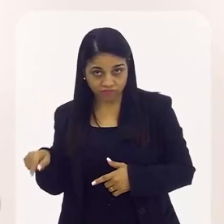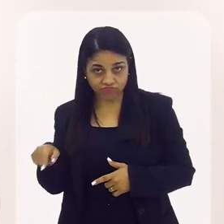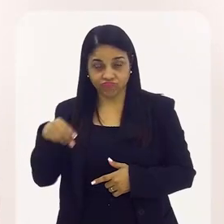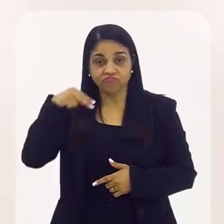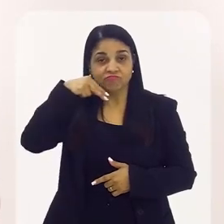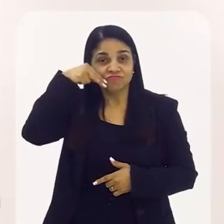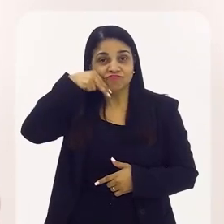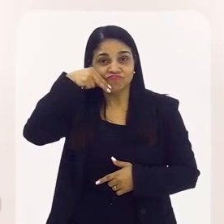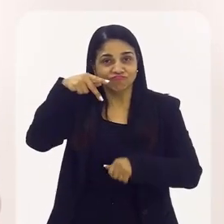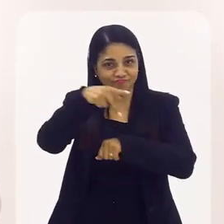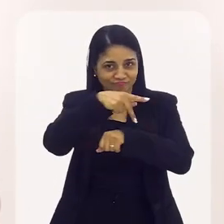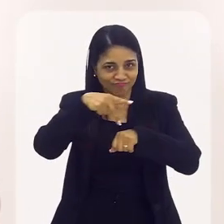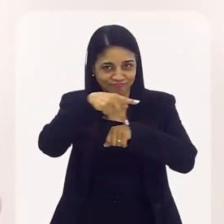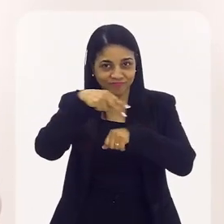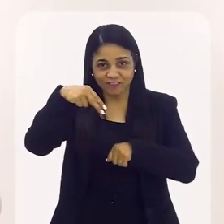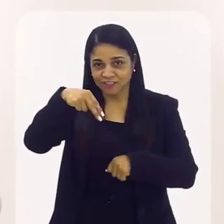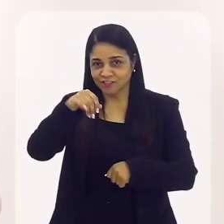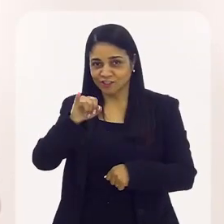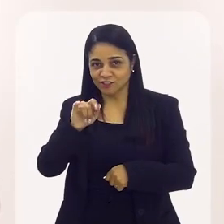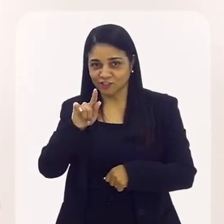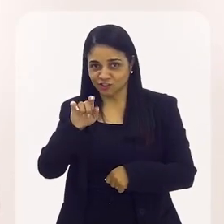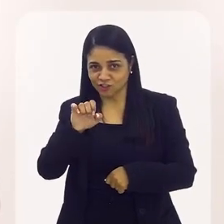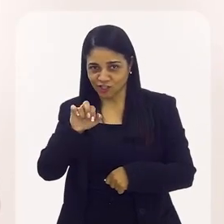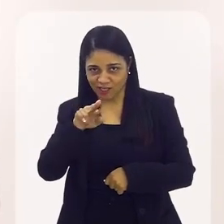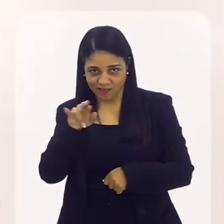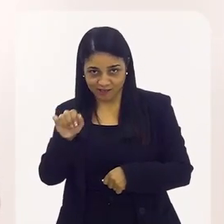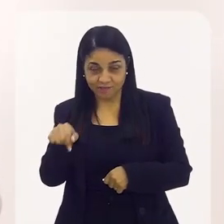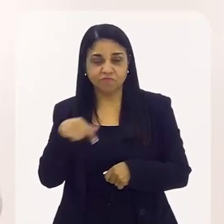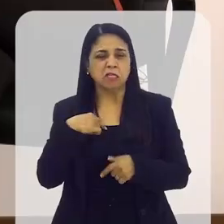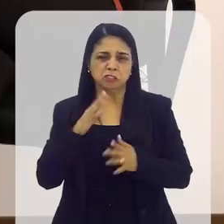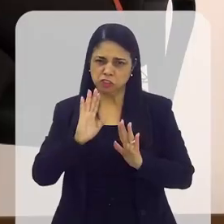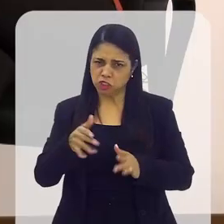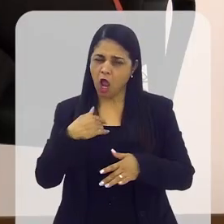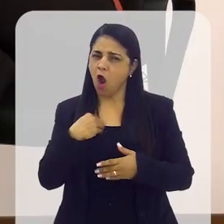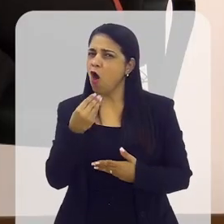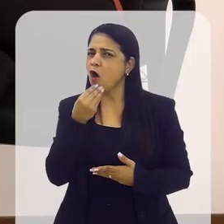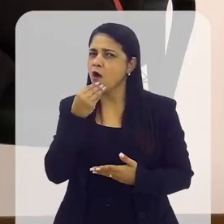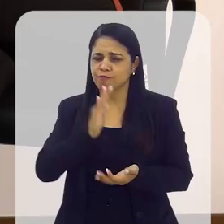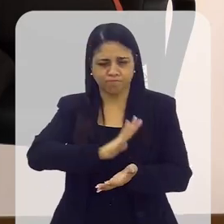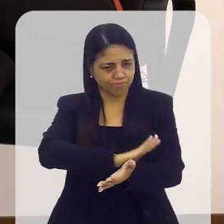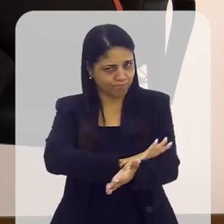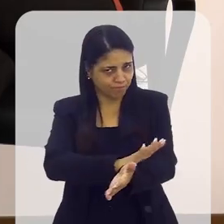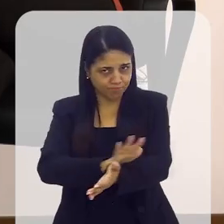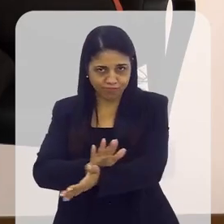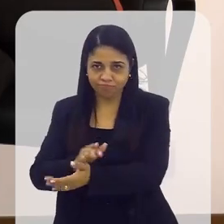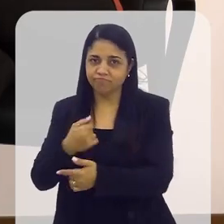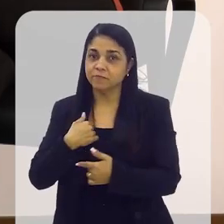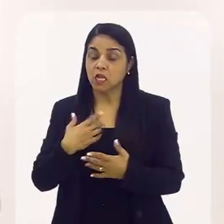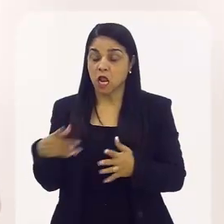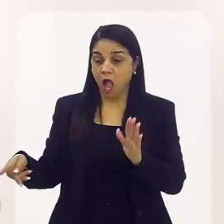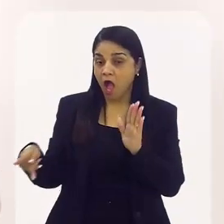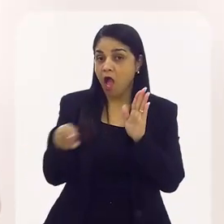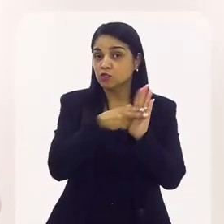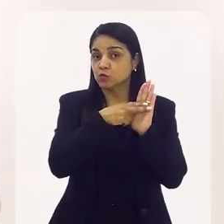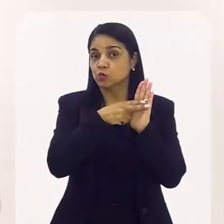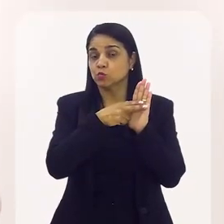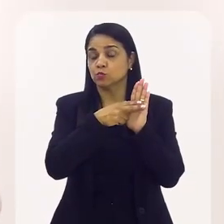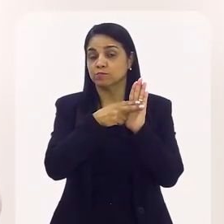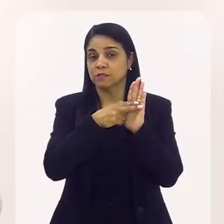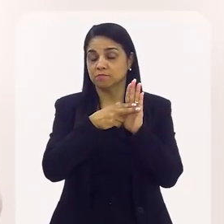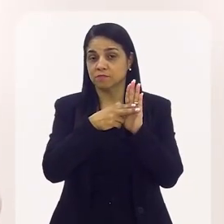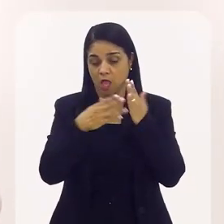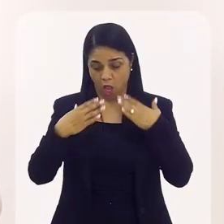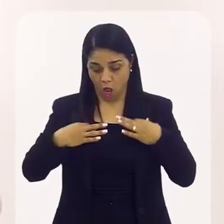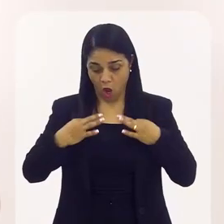então óbvio que já deve ter sofrido algum tipo de preconceito, porque ele assume as vestes